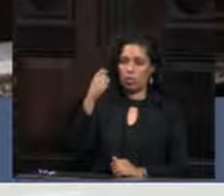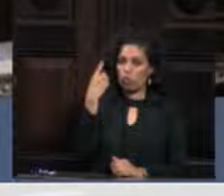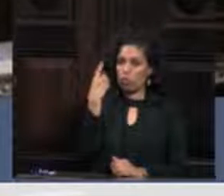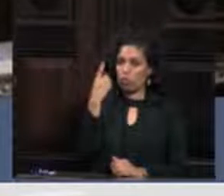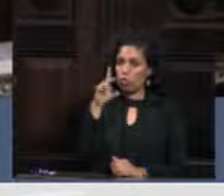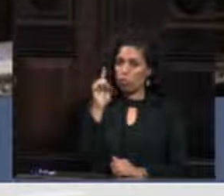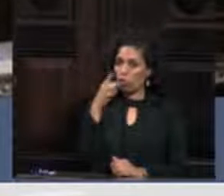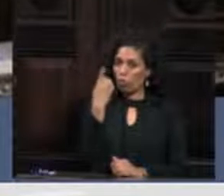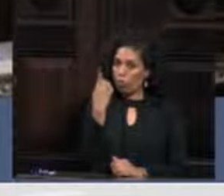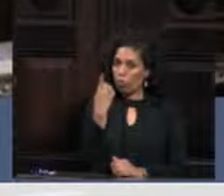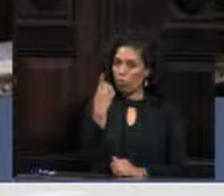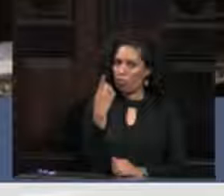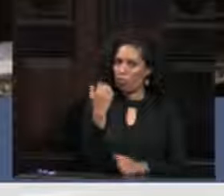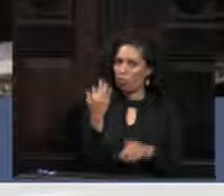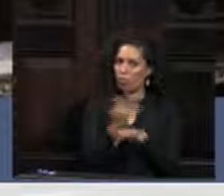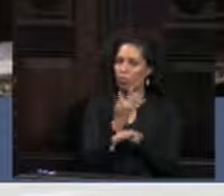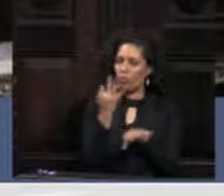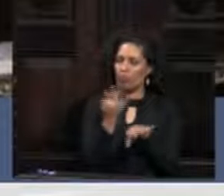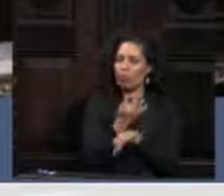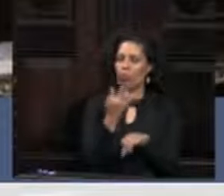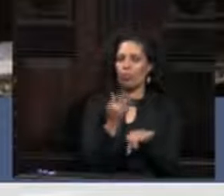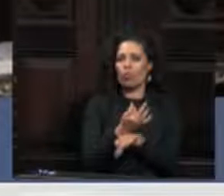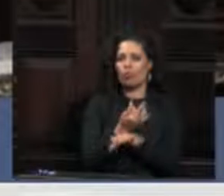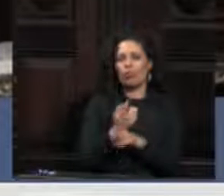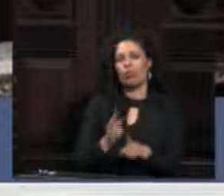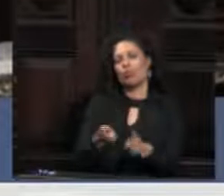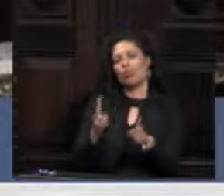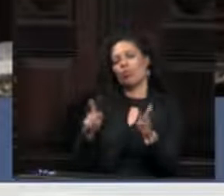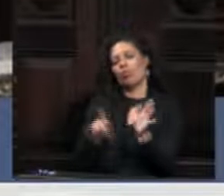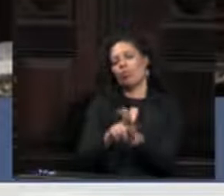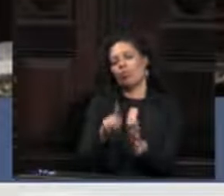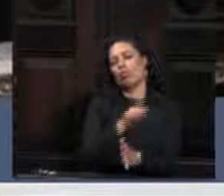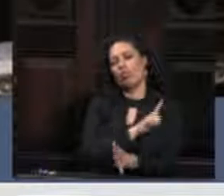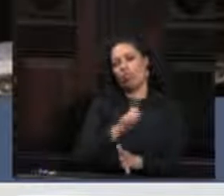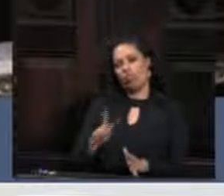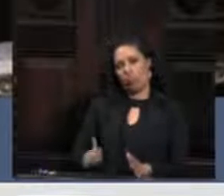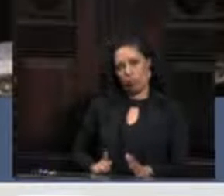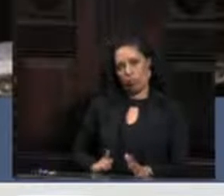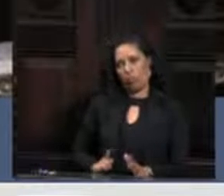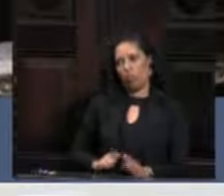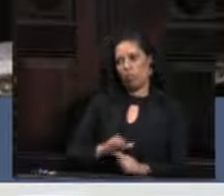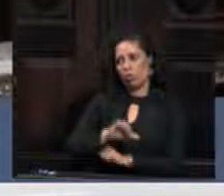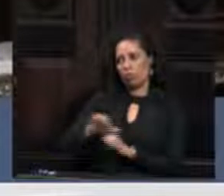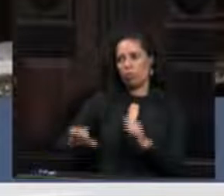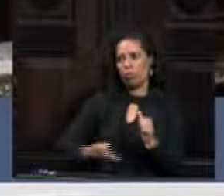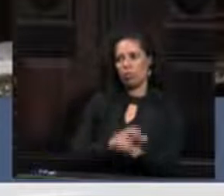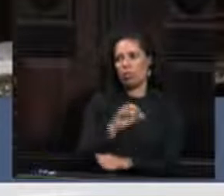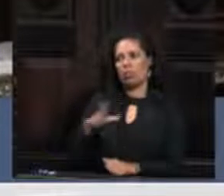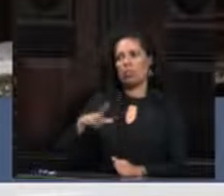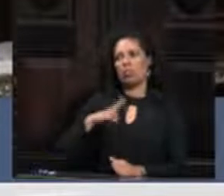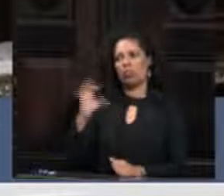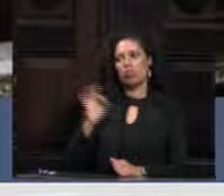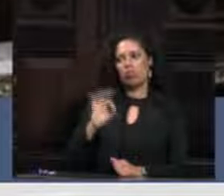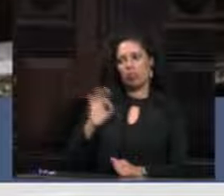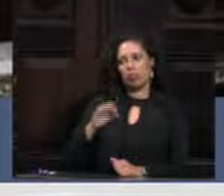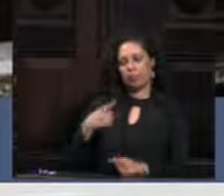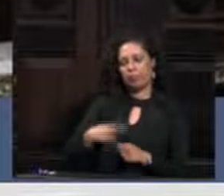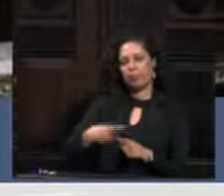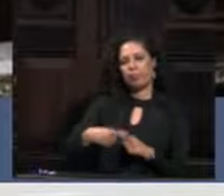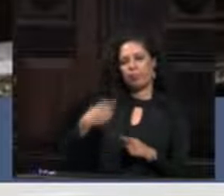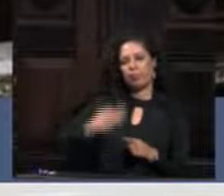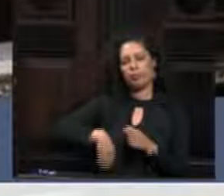a partir do momento em que o modelo liberal de Estado mínimo começou a prevalecer. Aqui no estado do Rio de